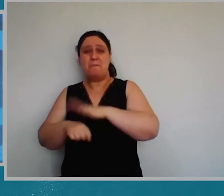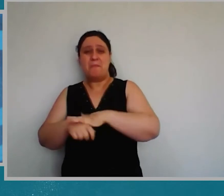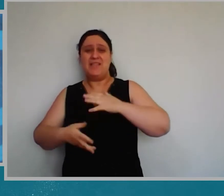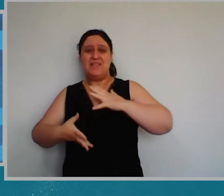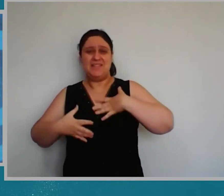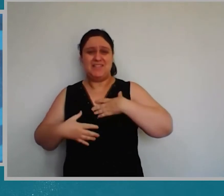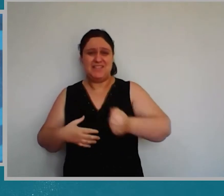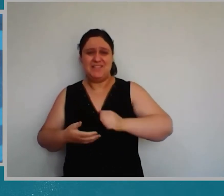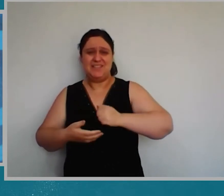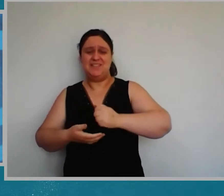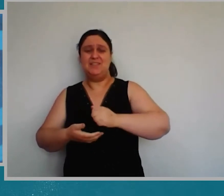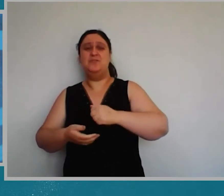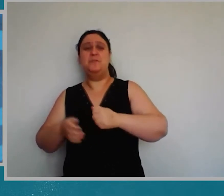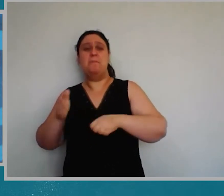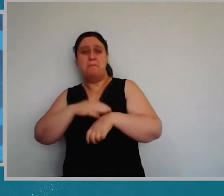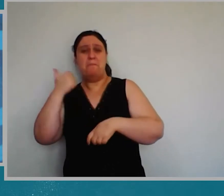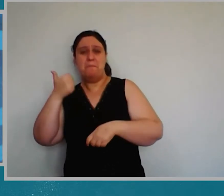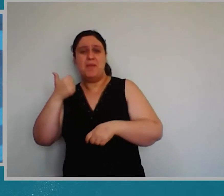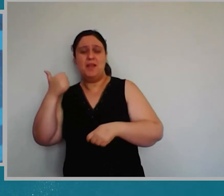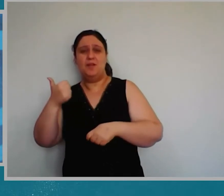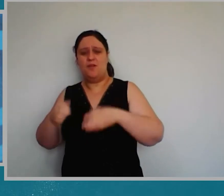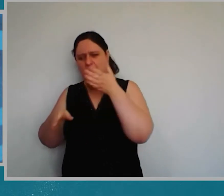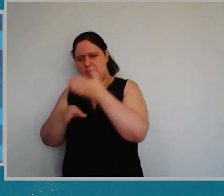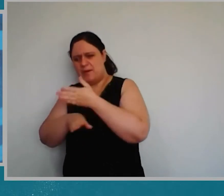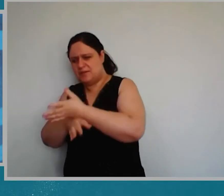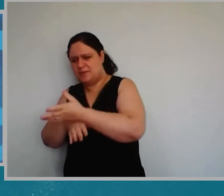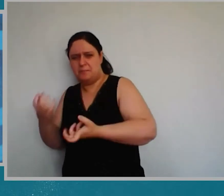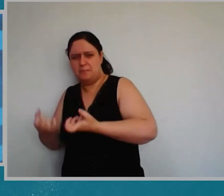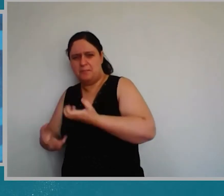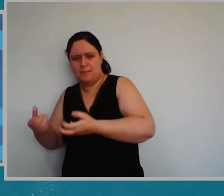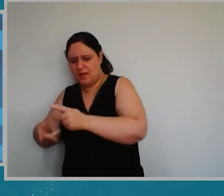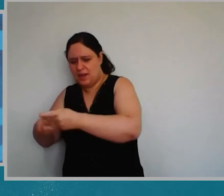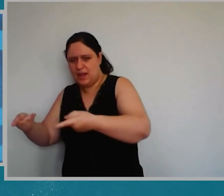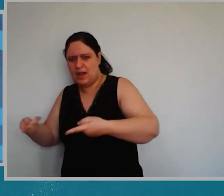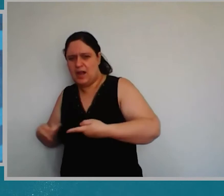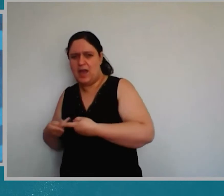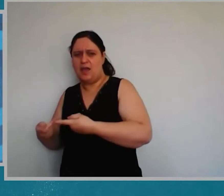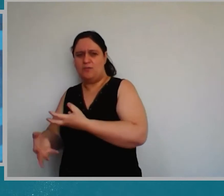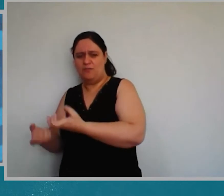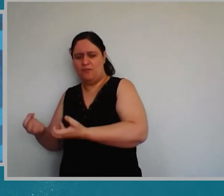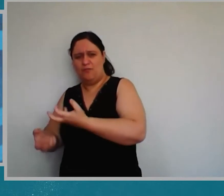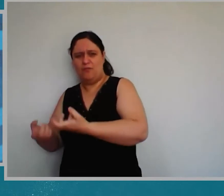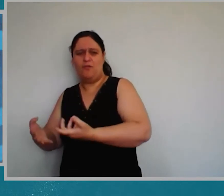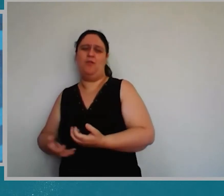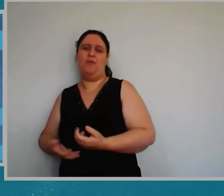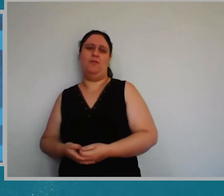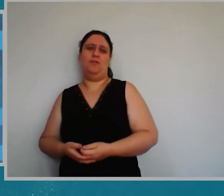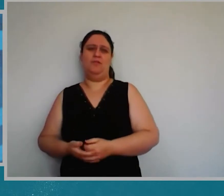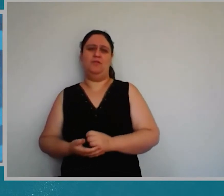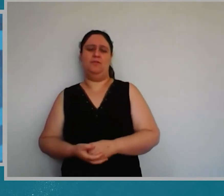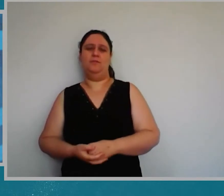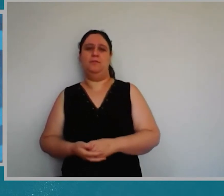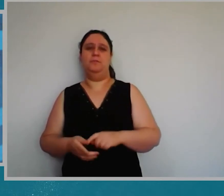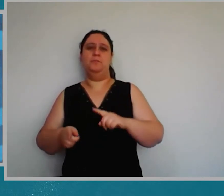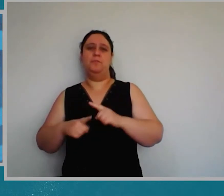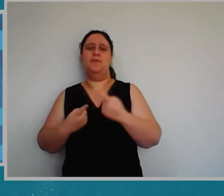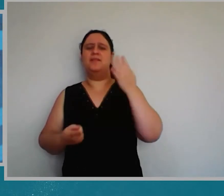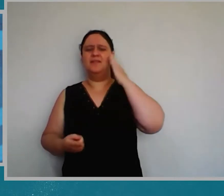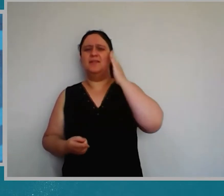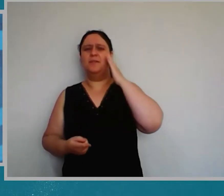fazer companhia para ele no lago de fogo. Mas, irmãos, nós sabemos que o rei do reino dos céus